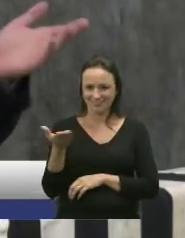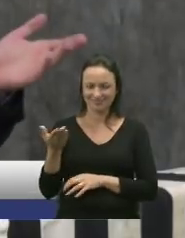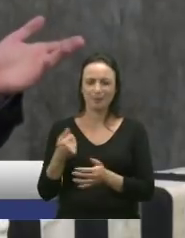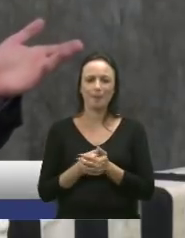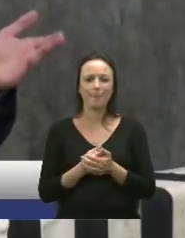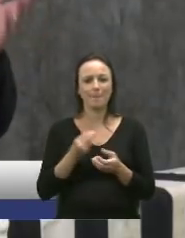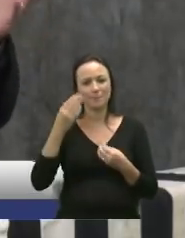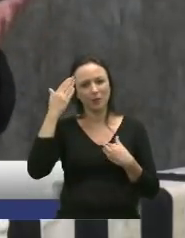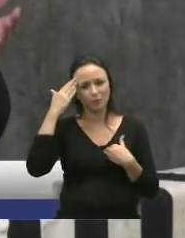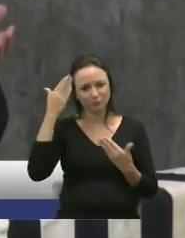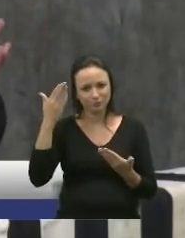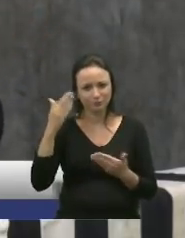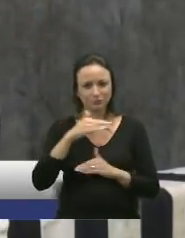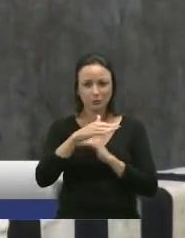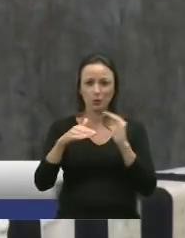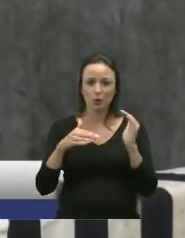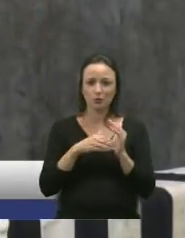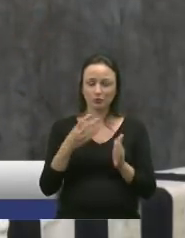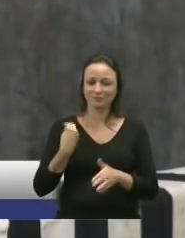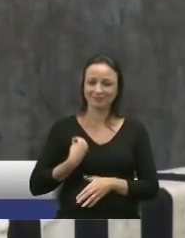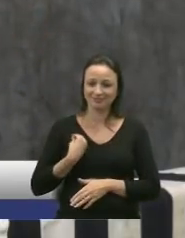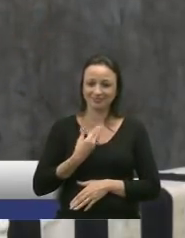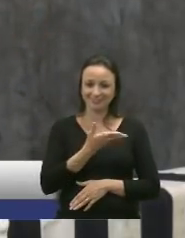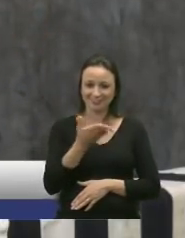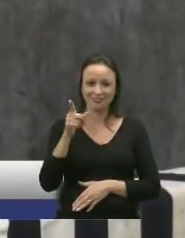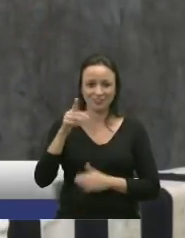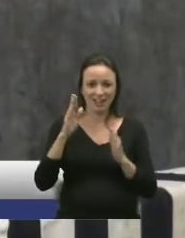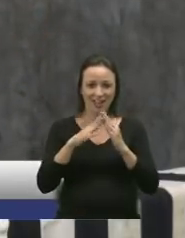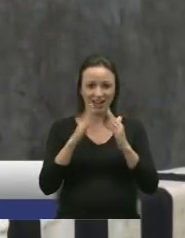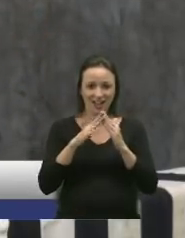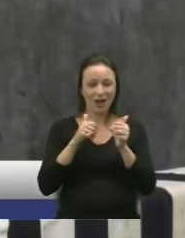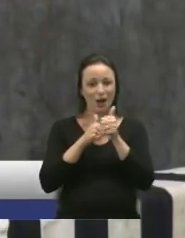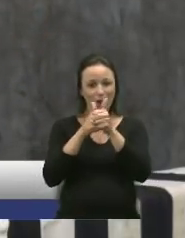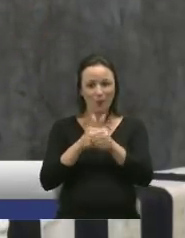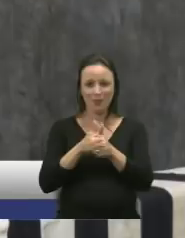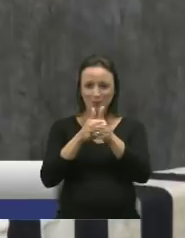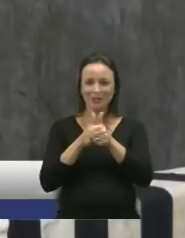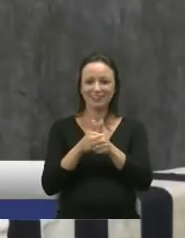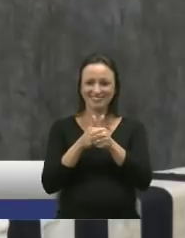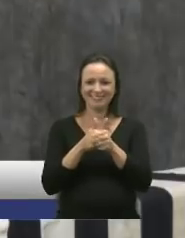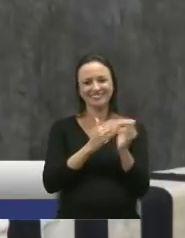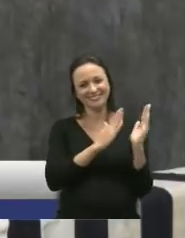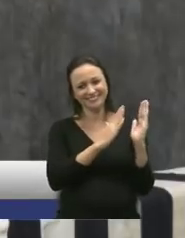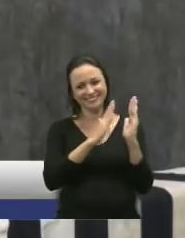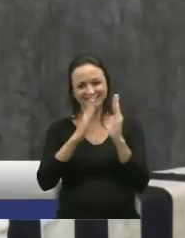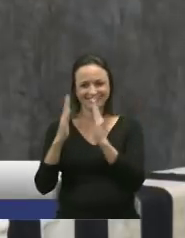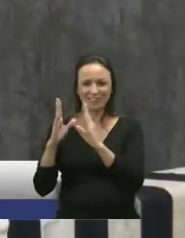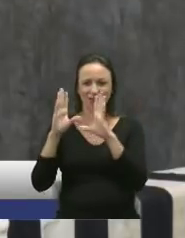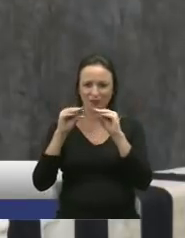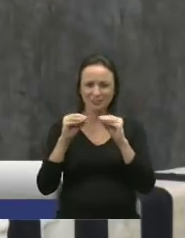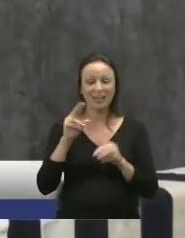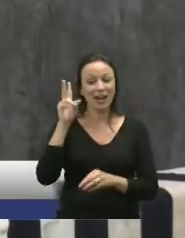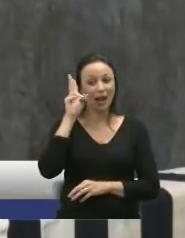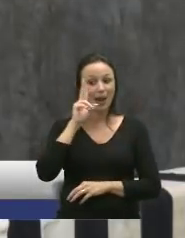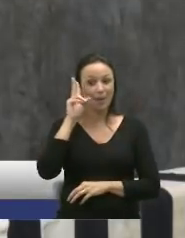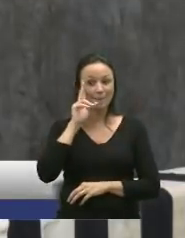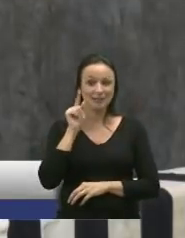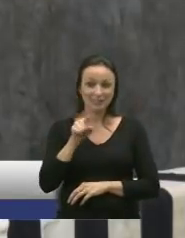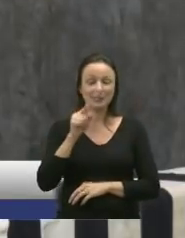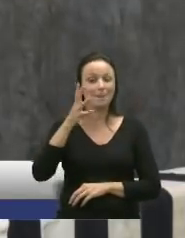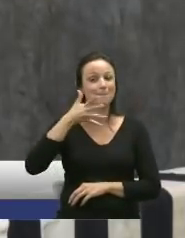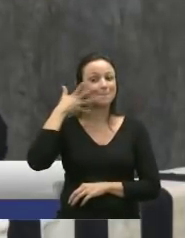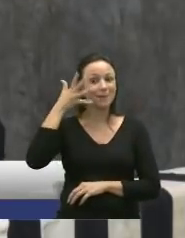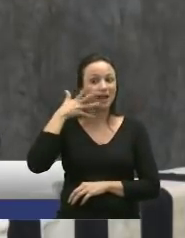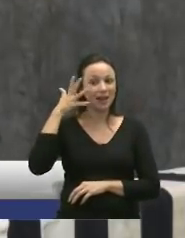O nosso agradecimento a todos os presentes, a você aí de casa que nos acompanhou durante toda esta noite. Lembrando que esta palestra